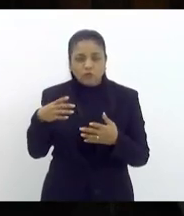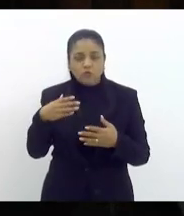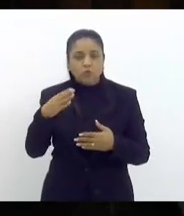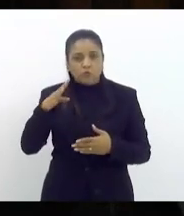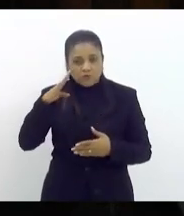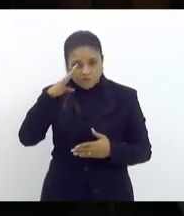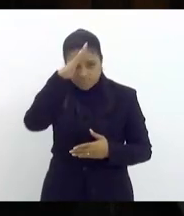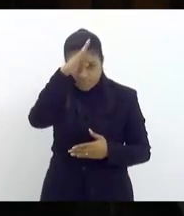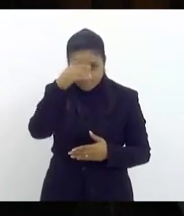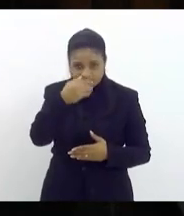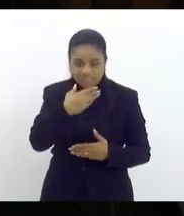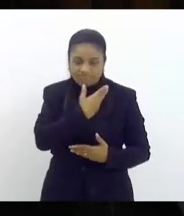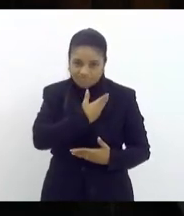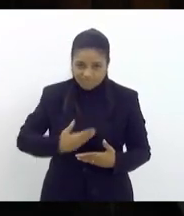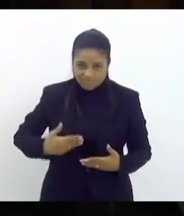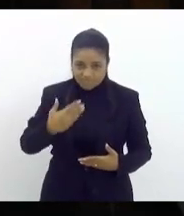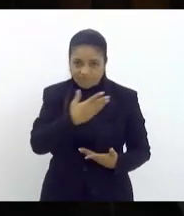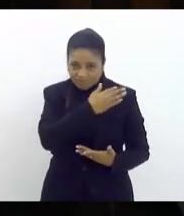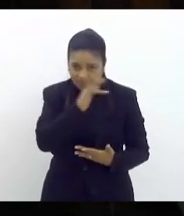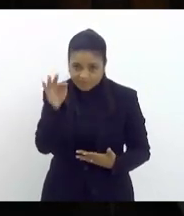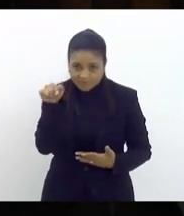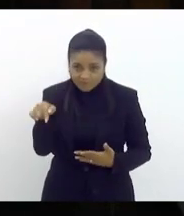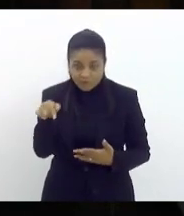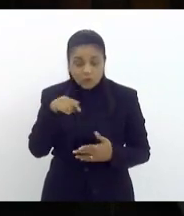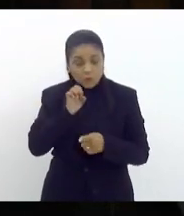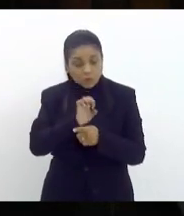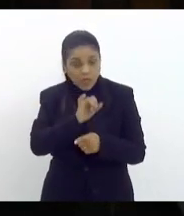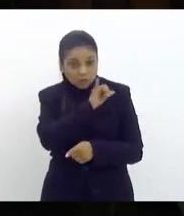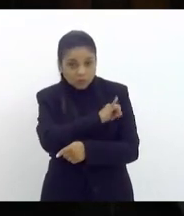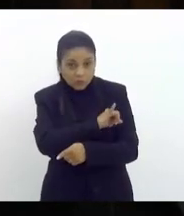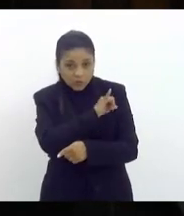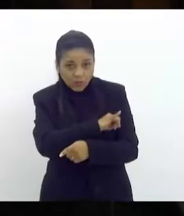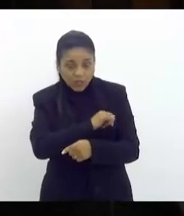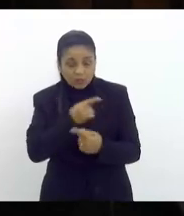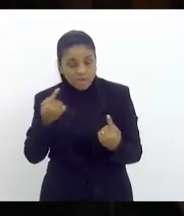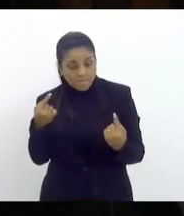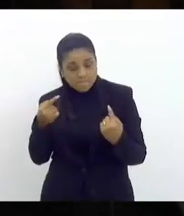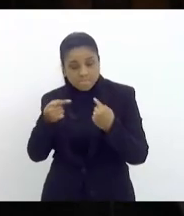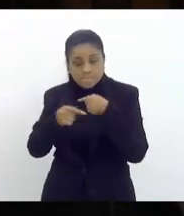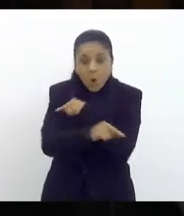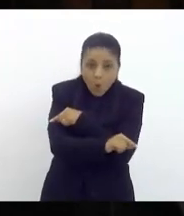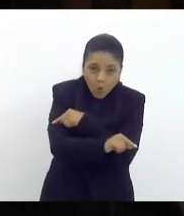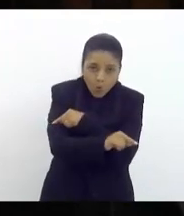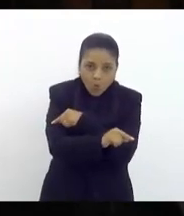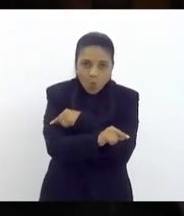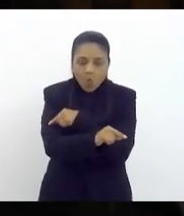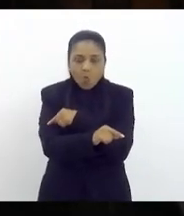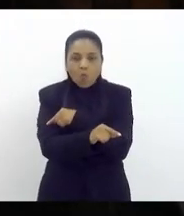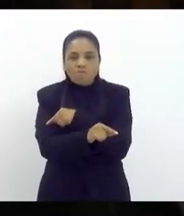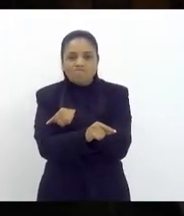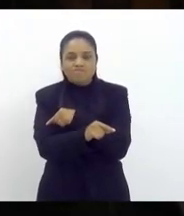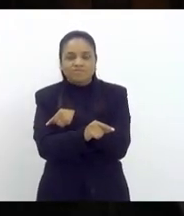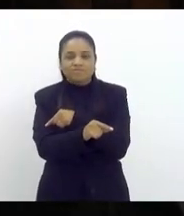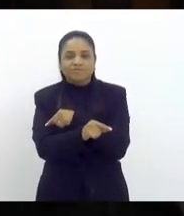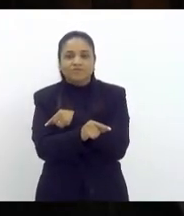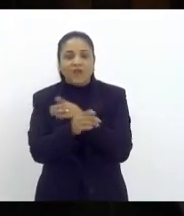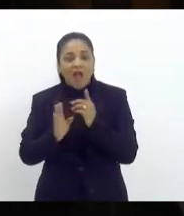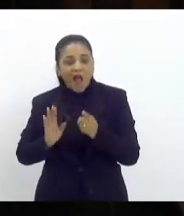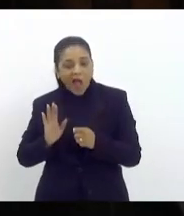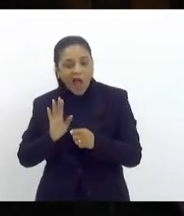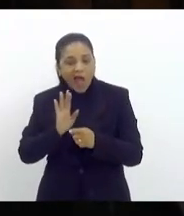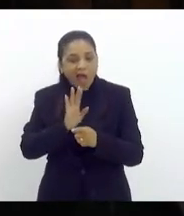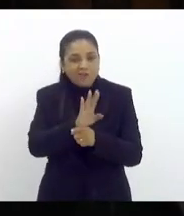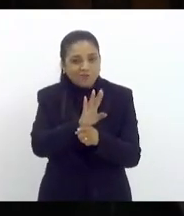Bolsonaro o estado do Rio de Janeiro conseguiu na contramão disso ajudar mais de